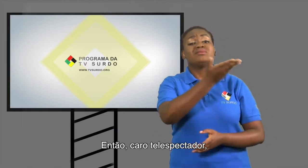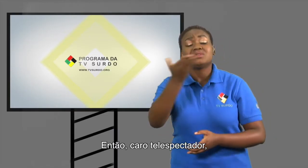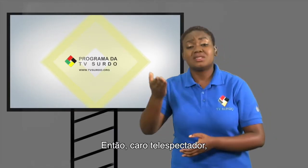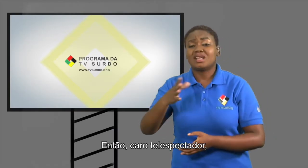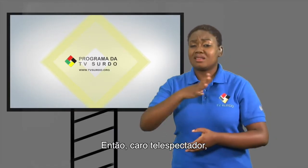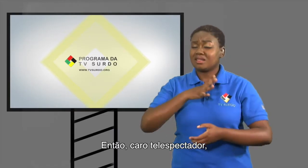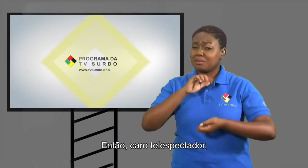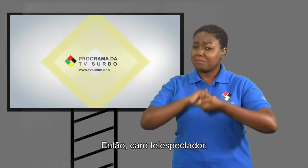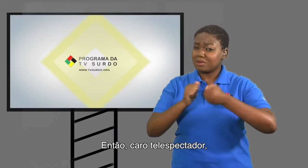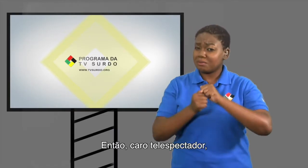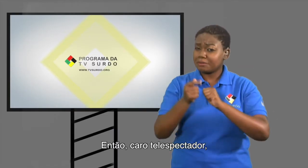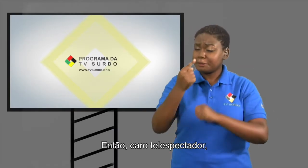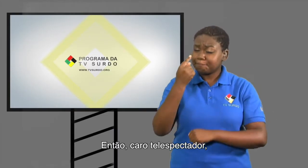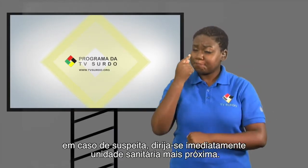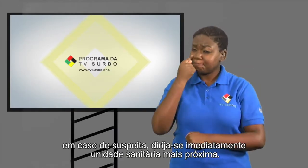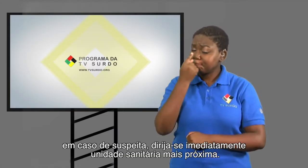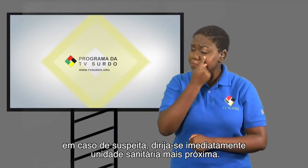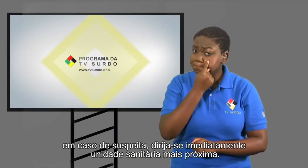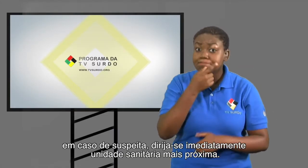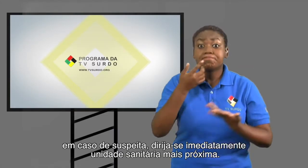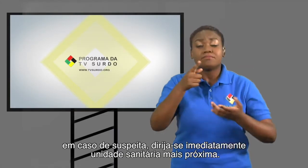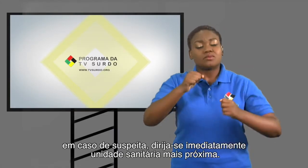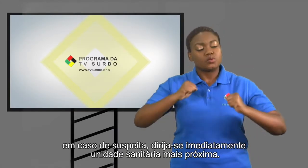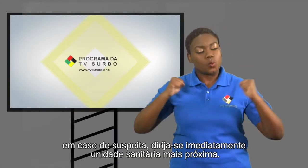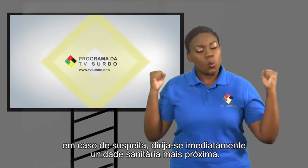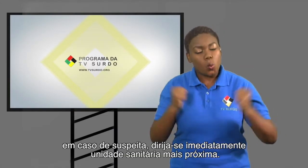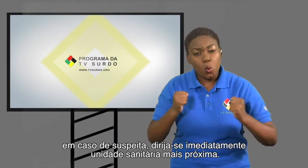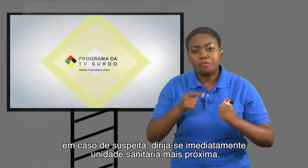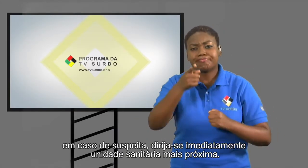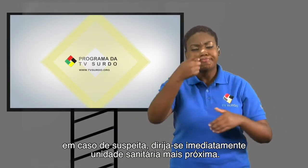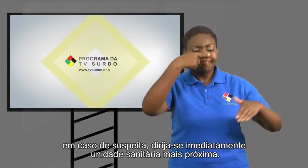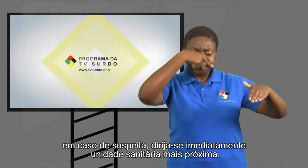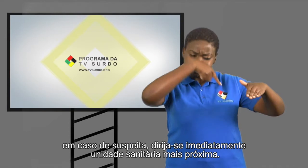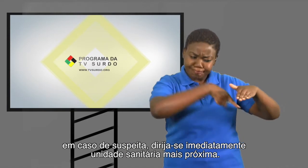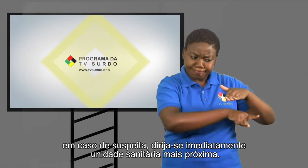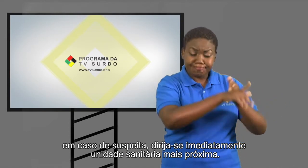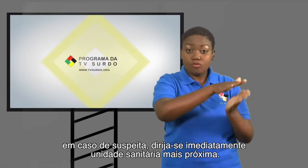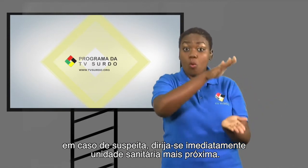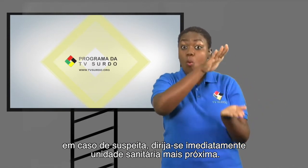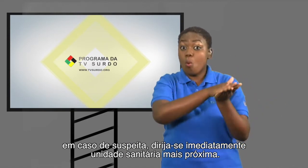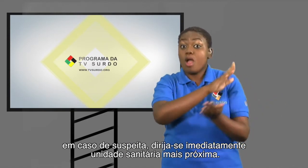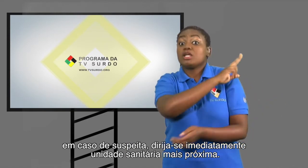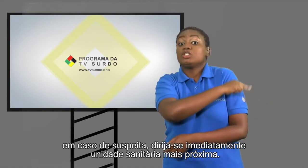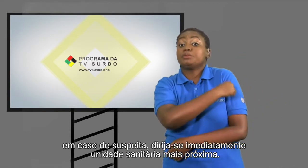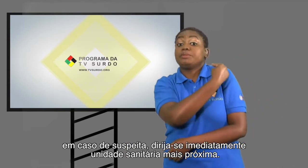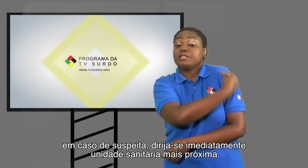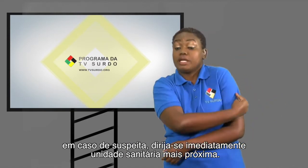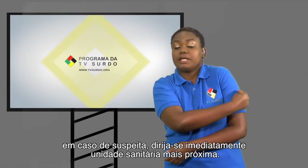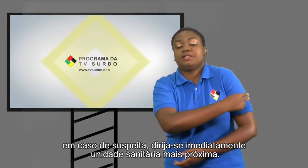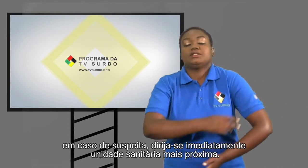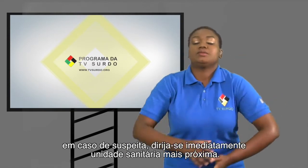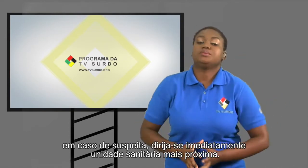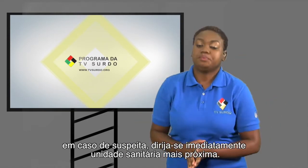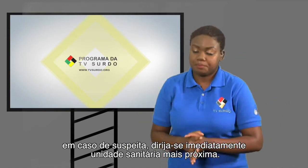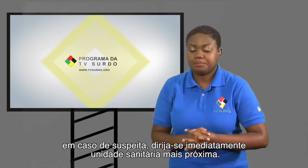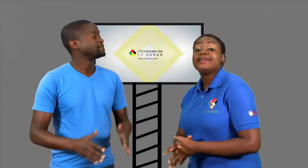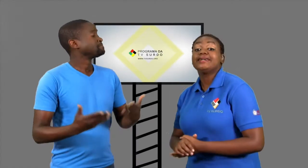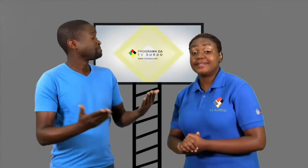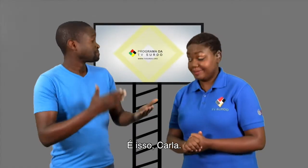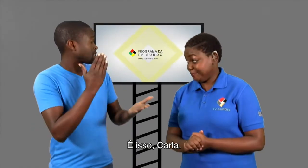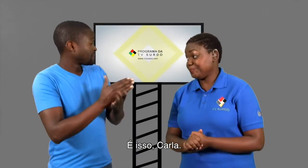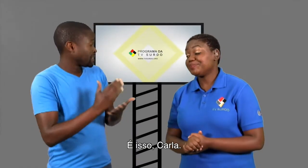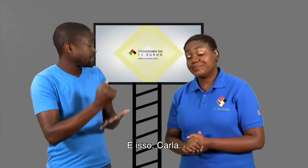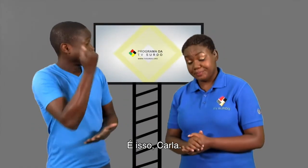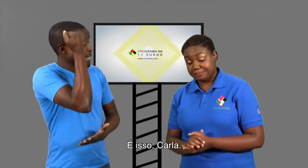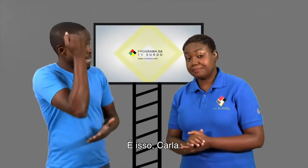Então, caro telespectador, em caso de suspeita, dirija-se imediatamente à unidade sanitária mais próxima.